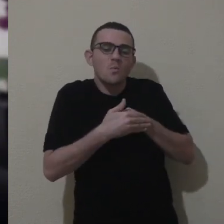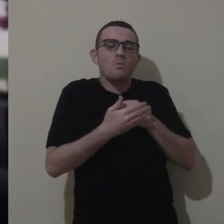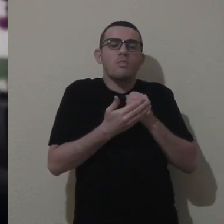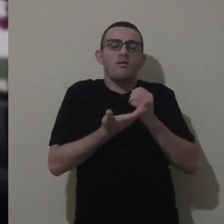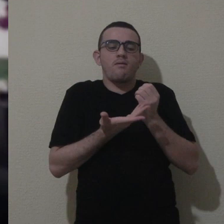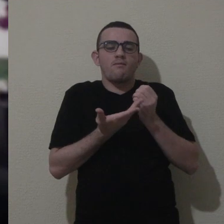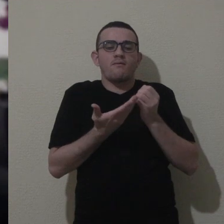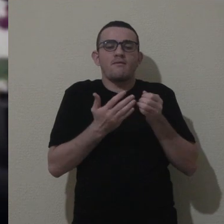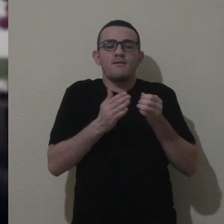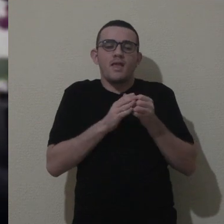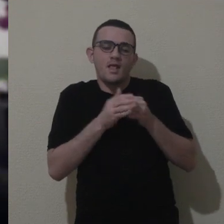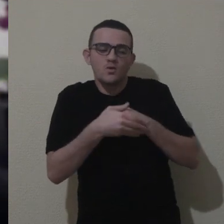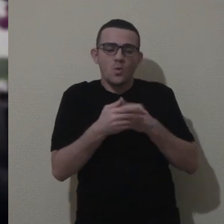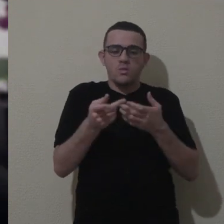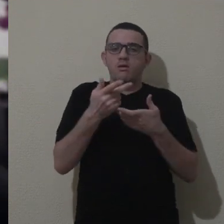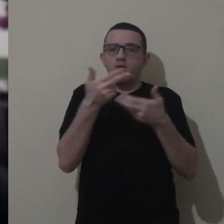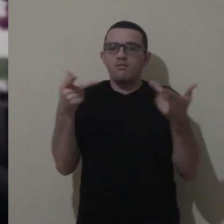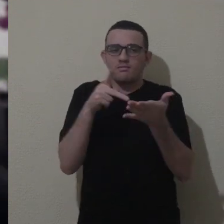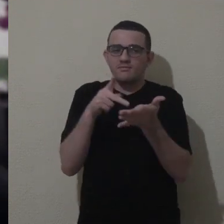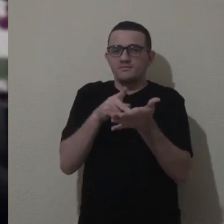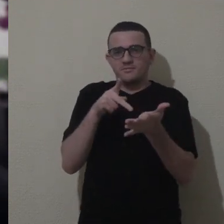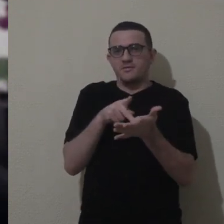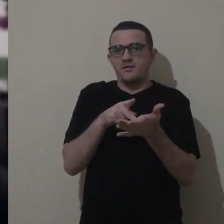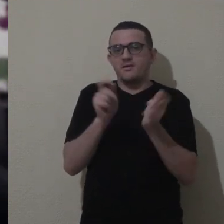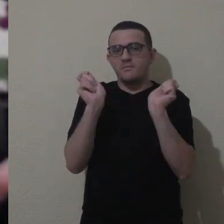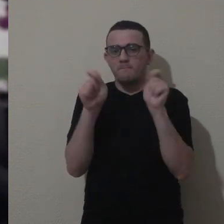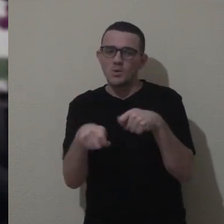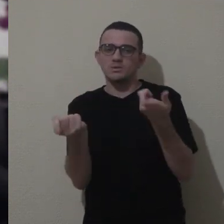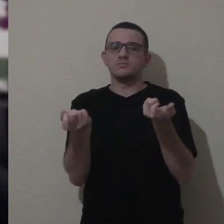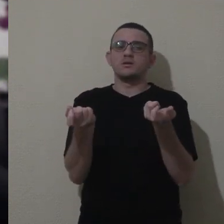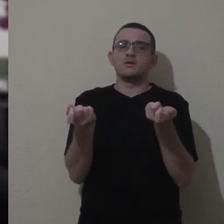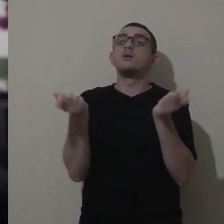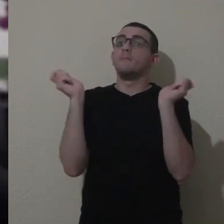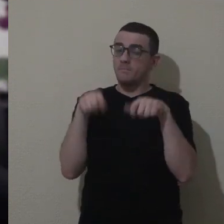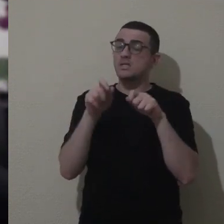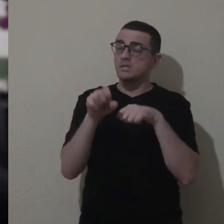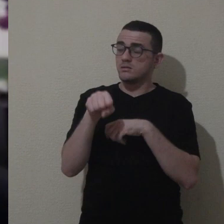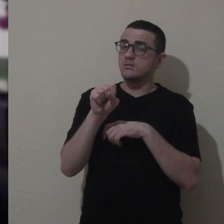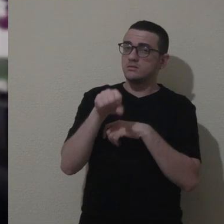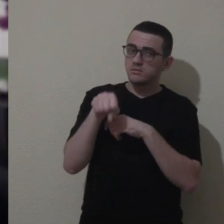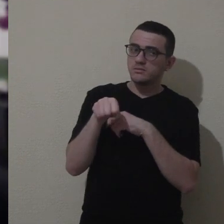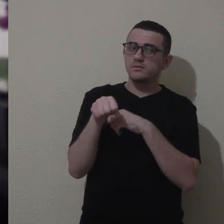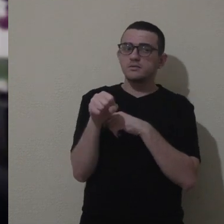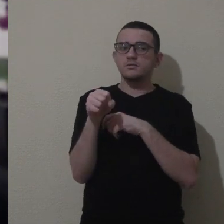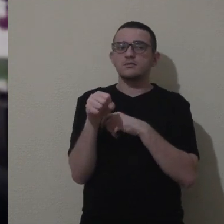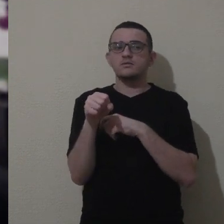esconder essas verdades, né? Essas possibilidades. Requer, obviamente,